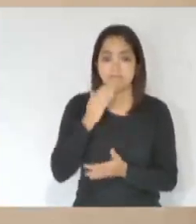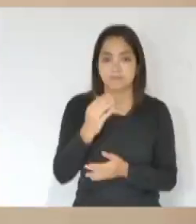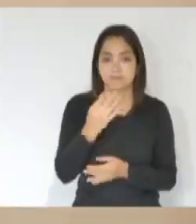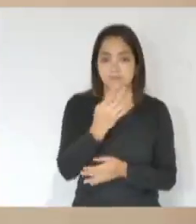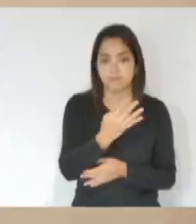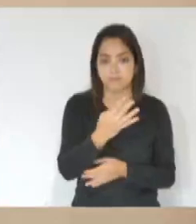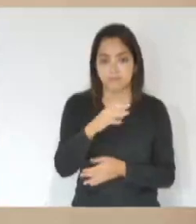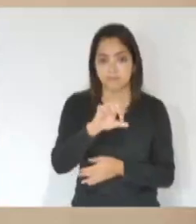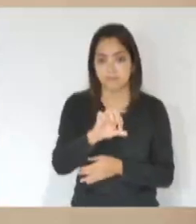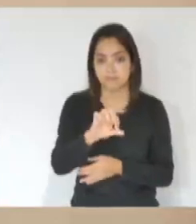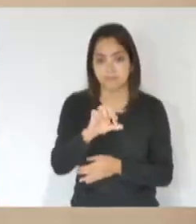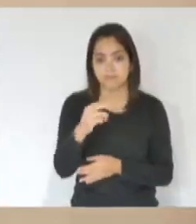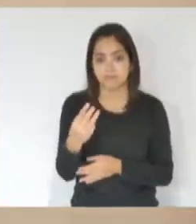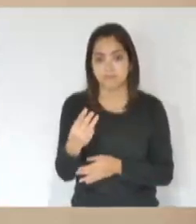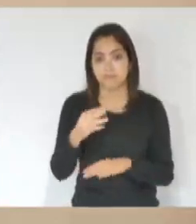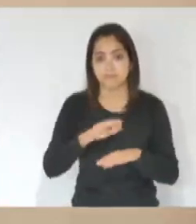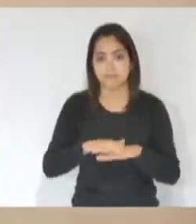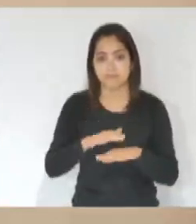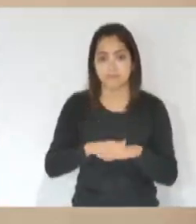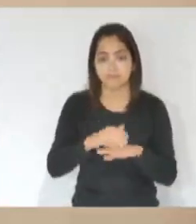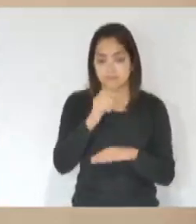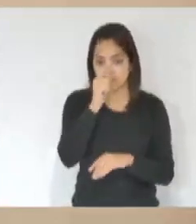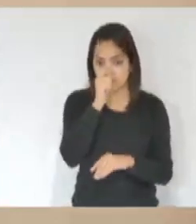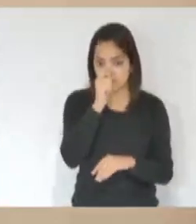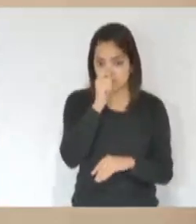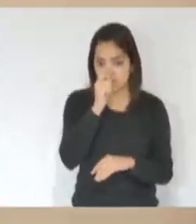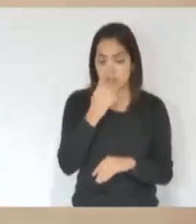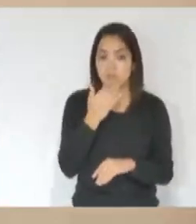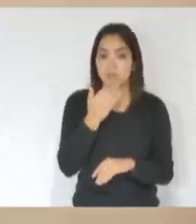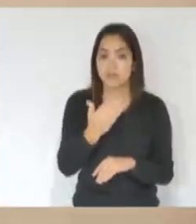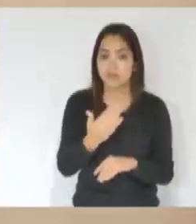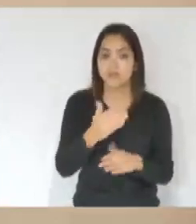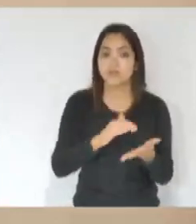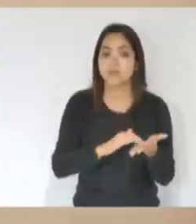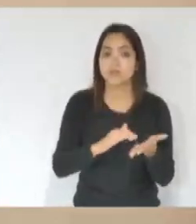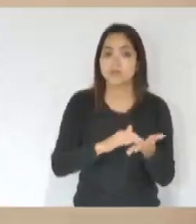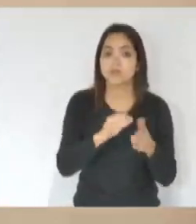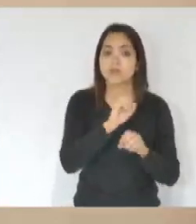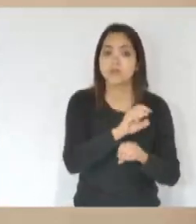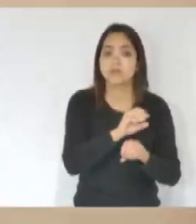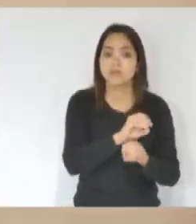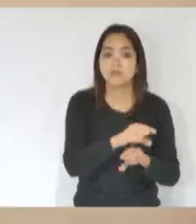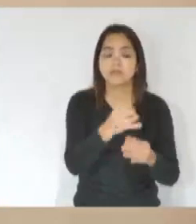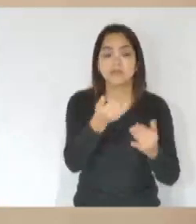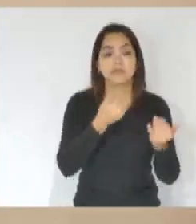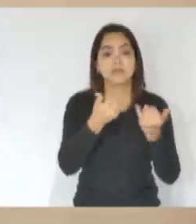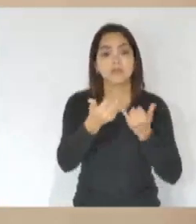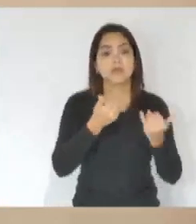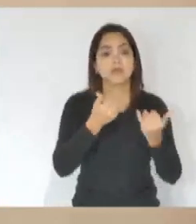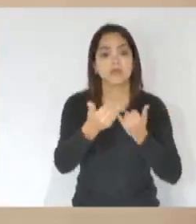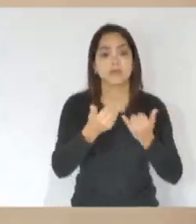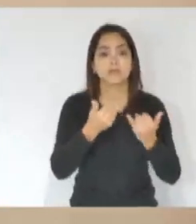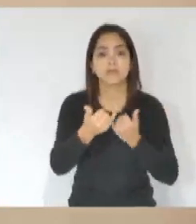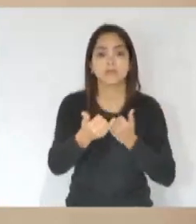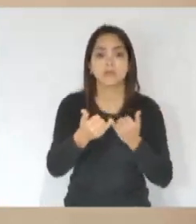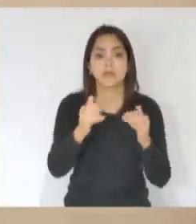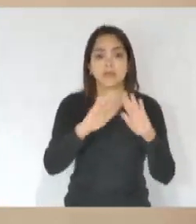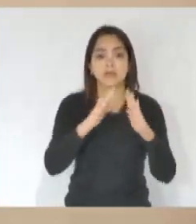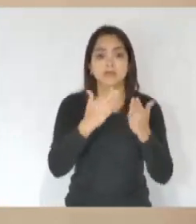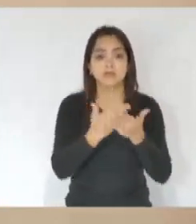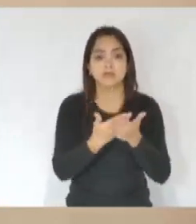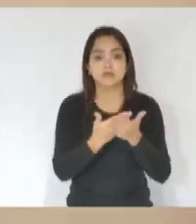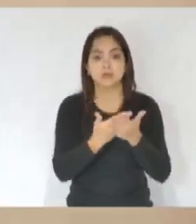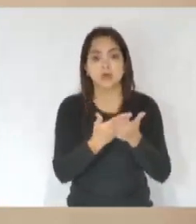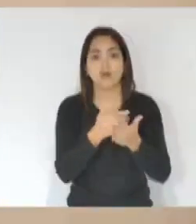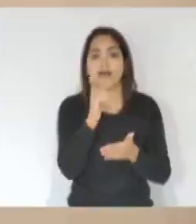informação 493, autoria do deputado João Amin, solicitando ao secretário de Educação informações acerca da relação das escolas que não possuem